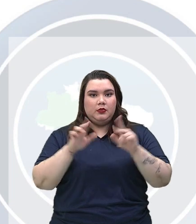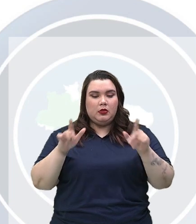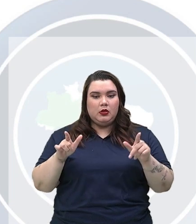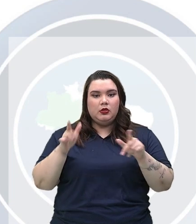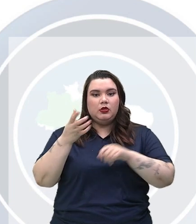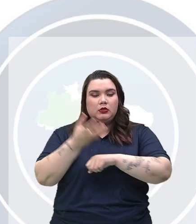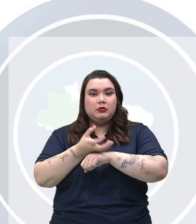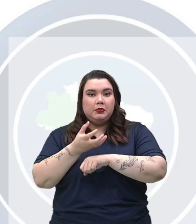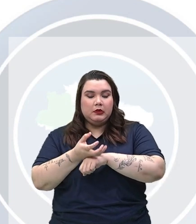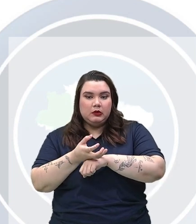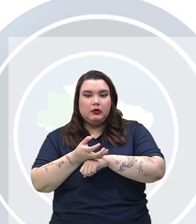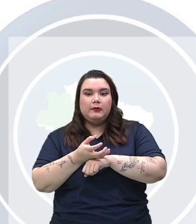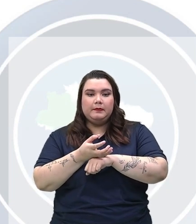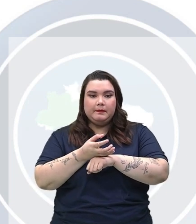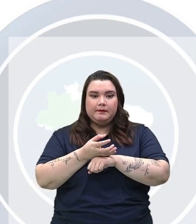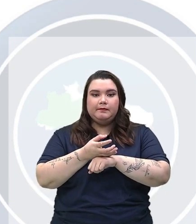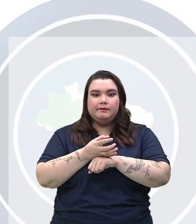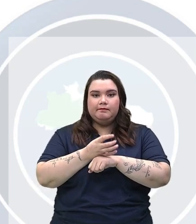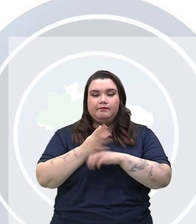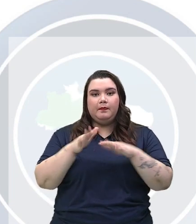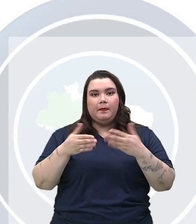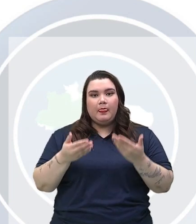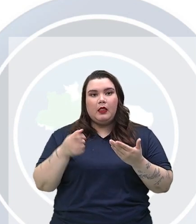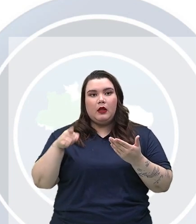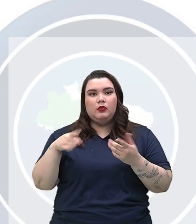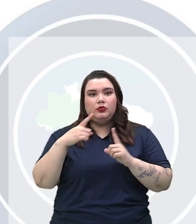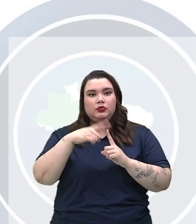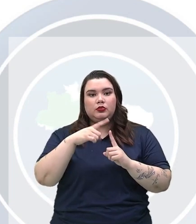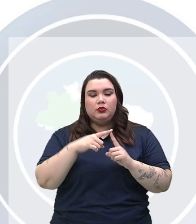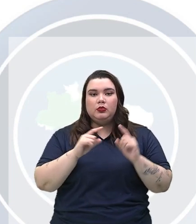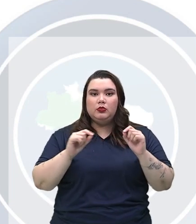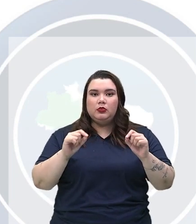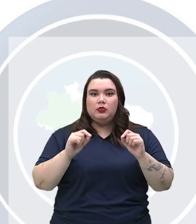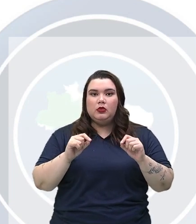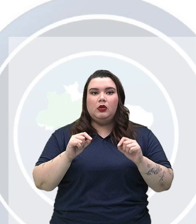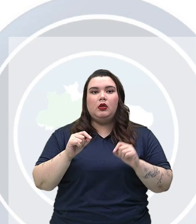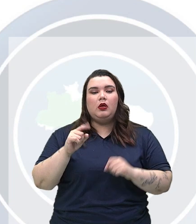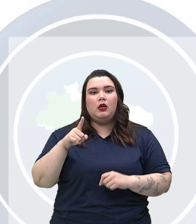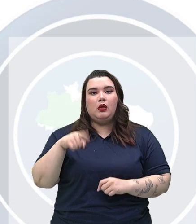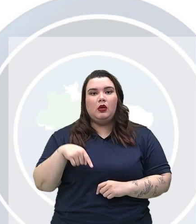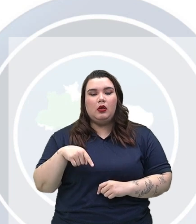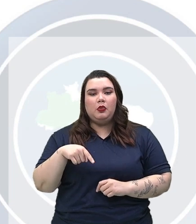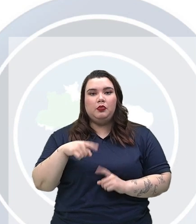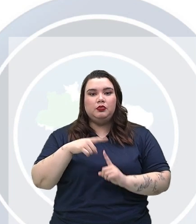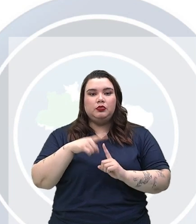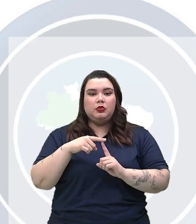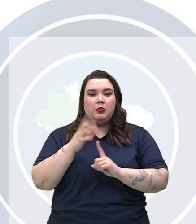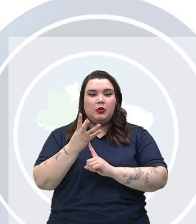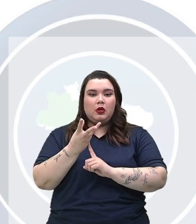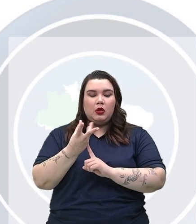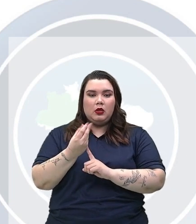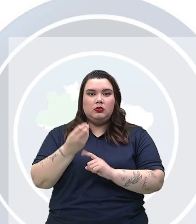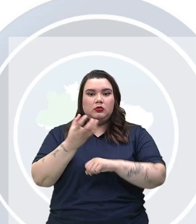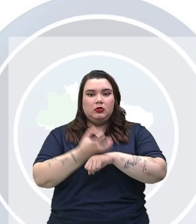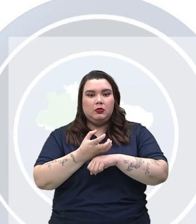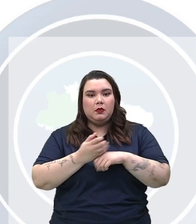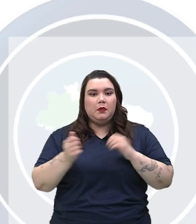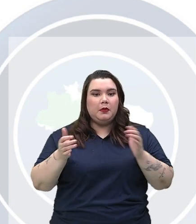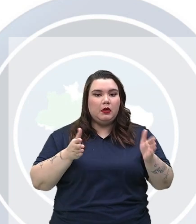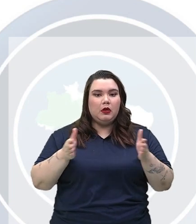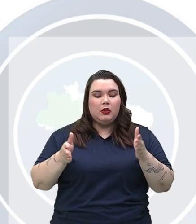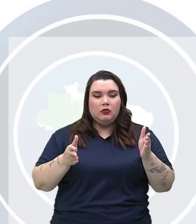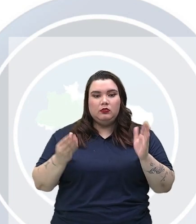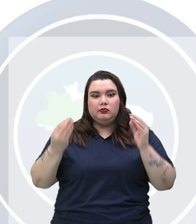frequência, né? E é colocado ali, como nós vimos esse exemplo, o módulo de arte, colocamos ali o período.